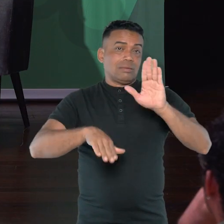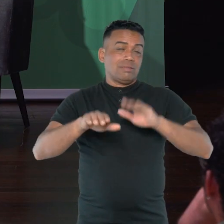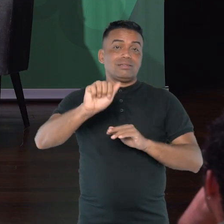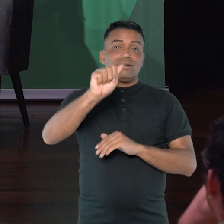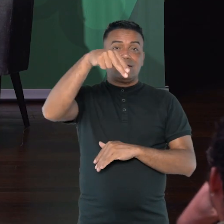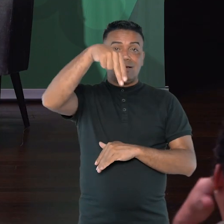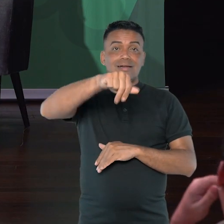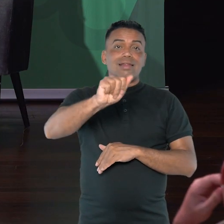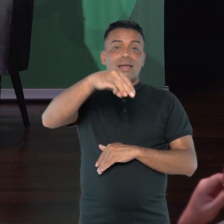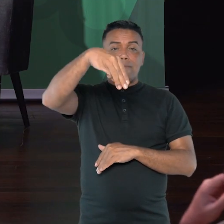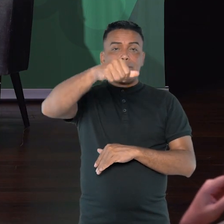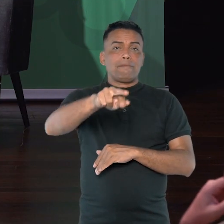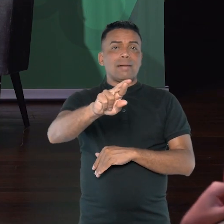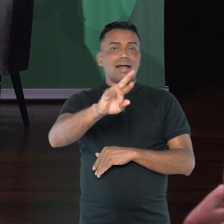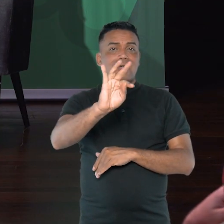Martins,